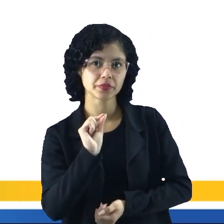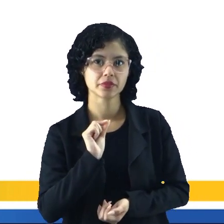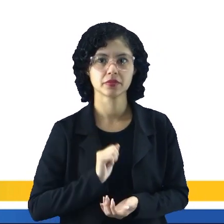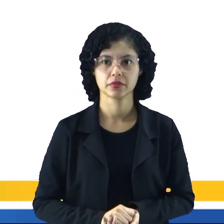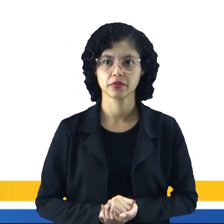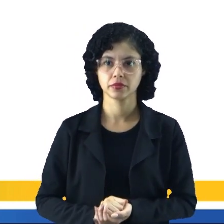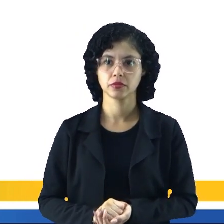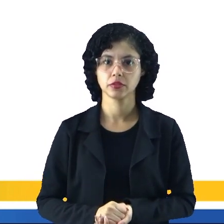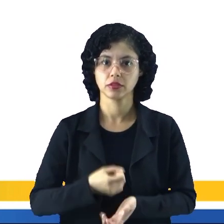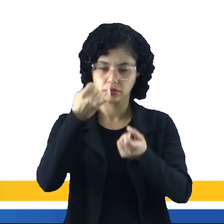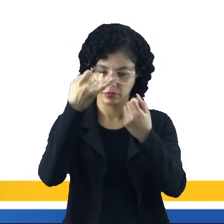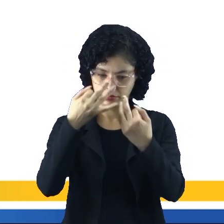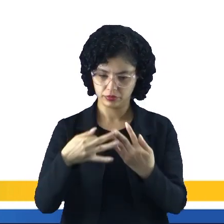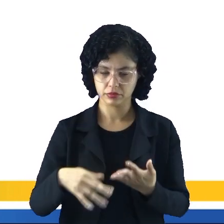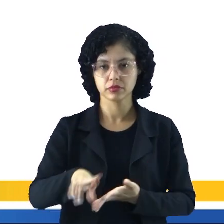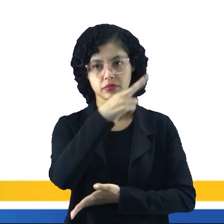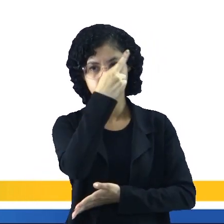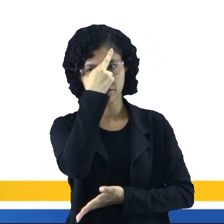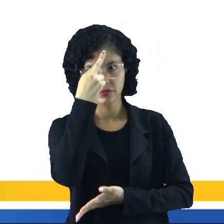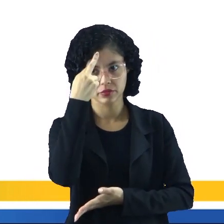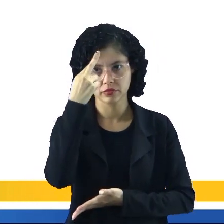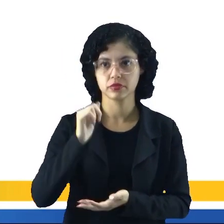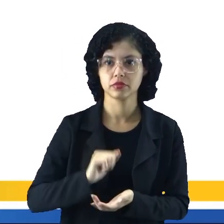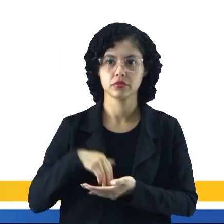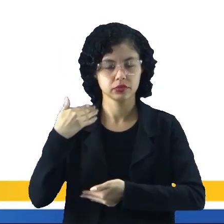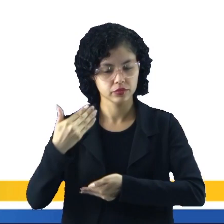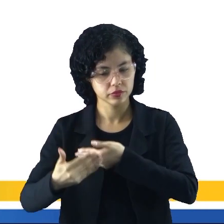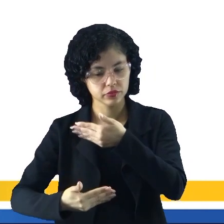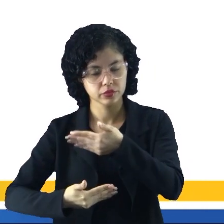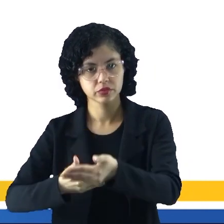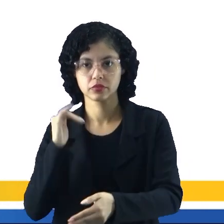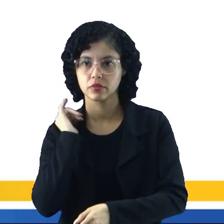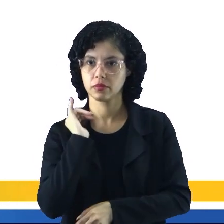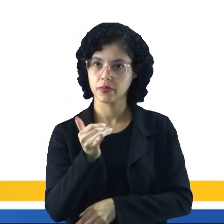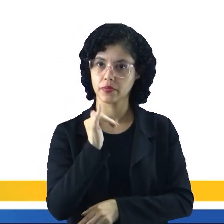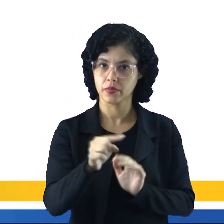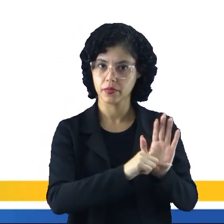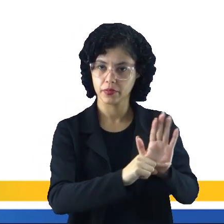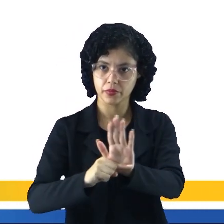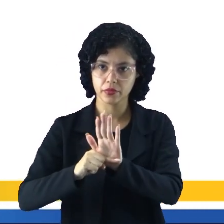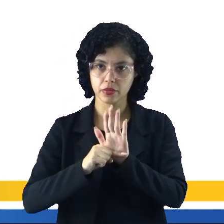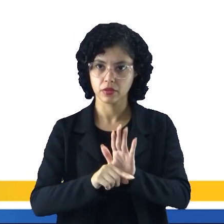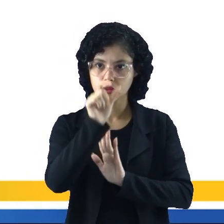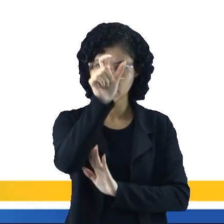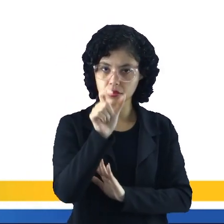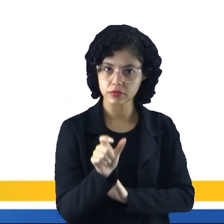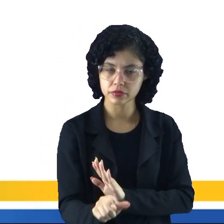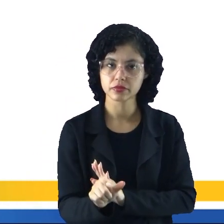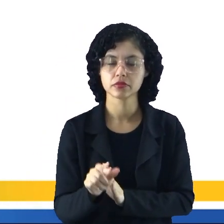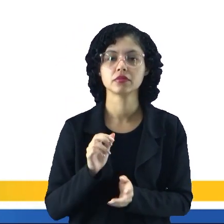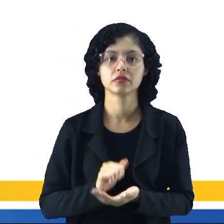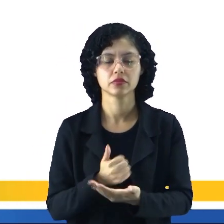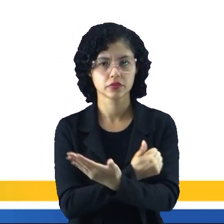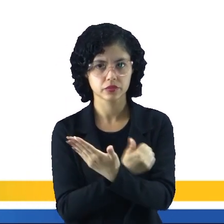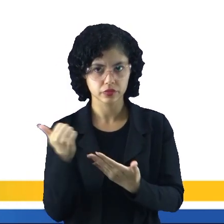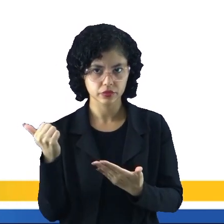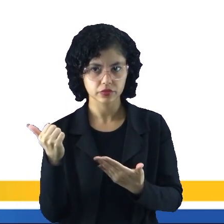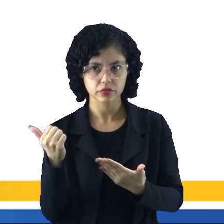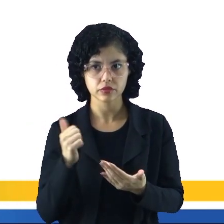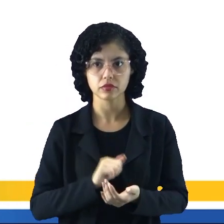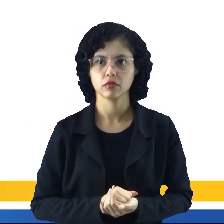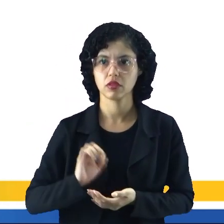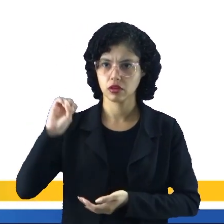que de contar uma história o narrador ele desenvolve e nos apresenta os personagens com uma ação